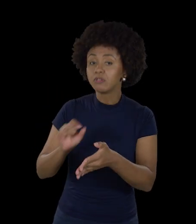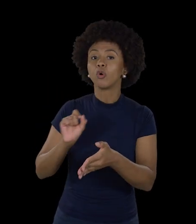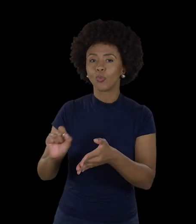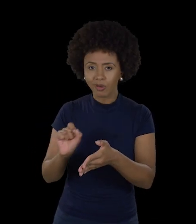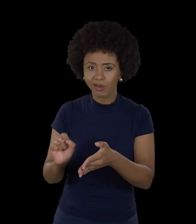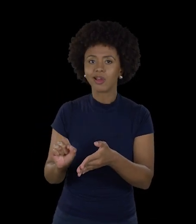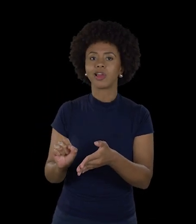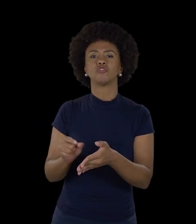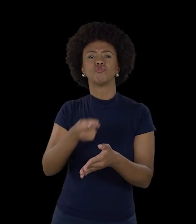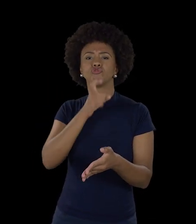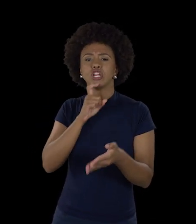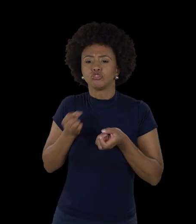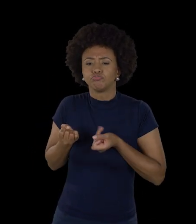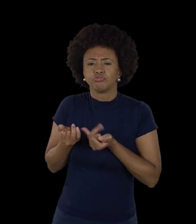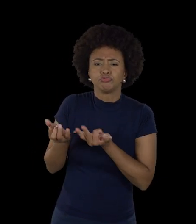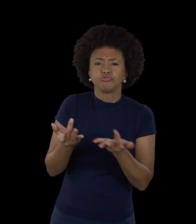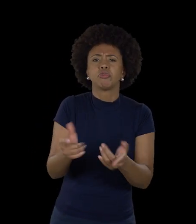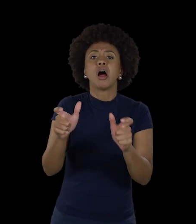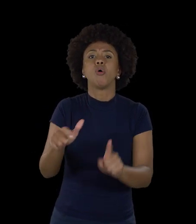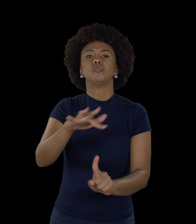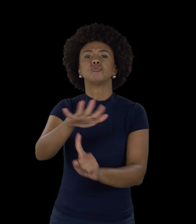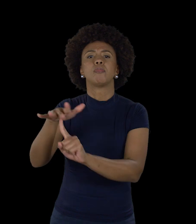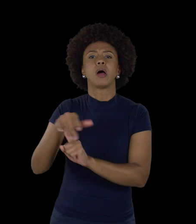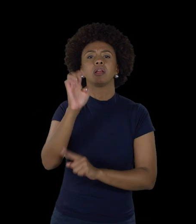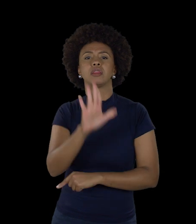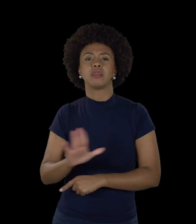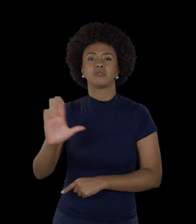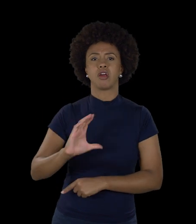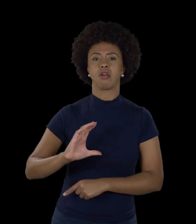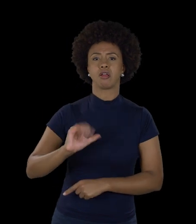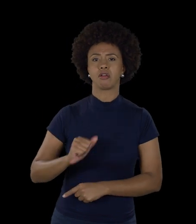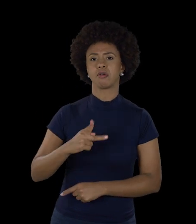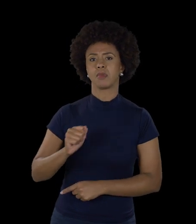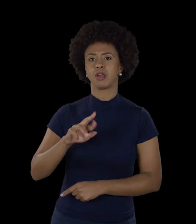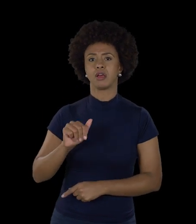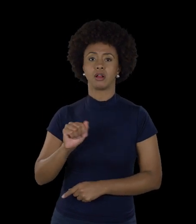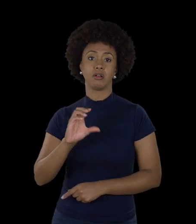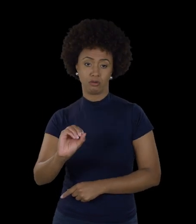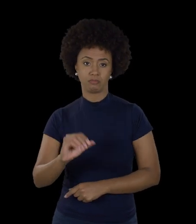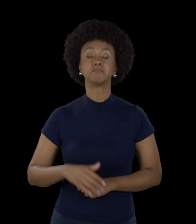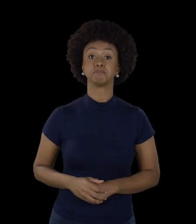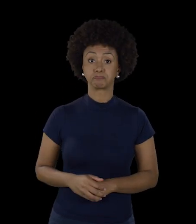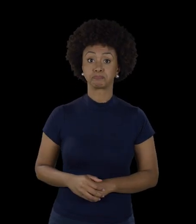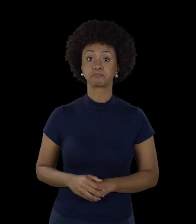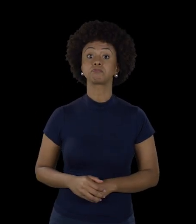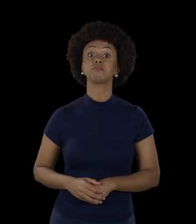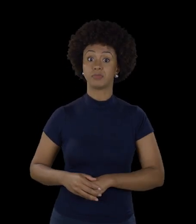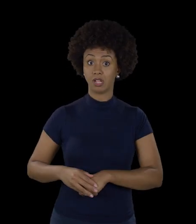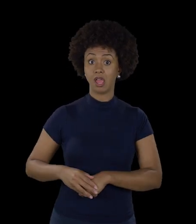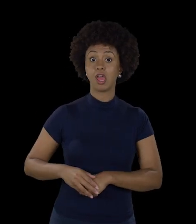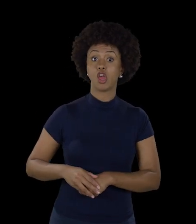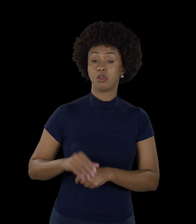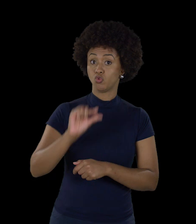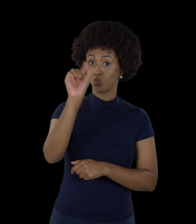que é justamente o refúgio vegetacional encontrado no Parque Nacional do Caparaó. As restingas aparecem